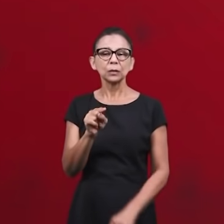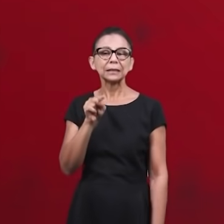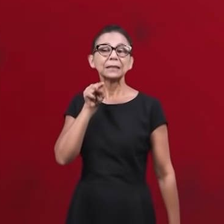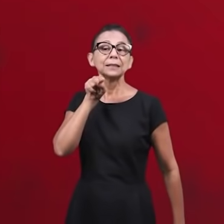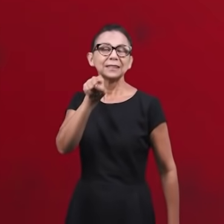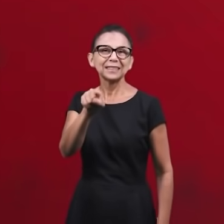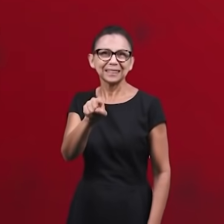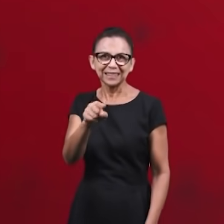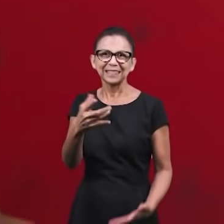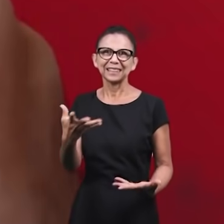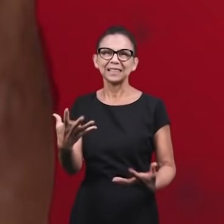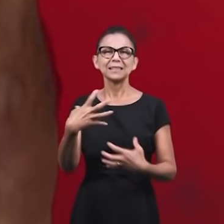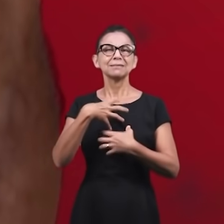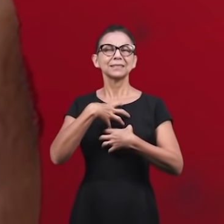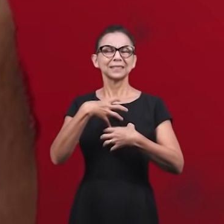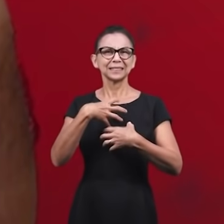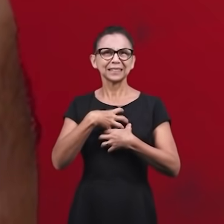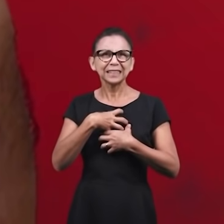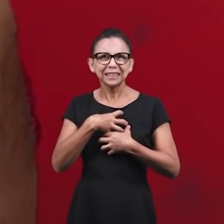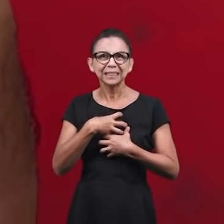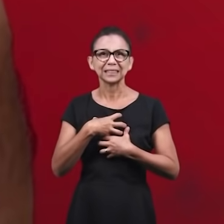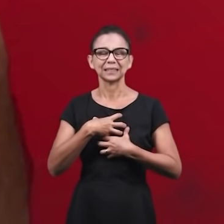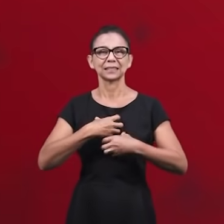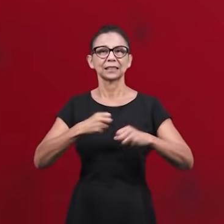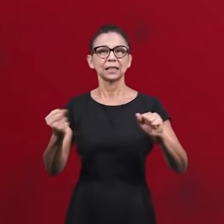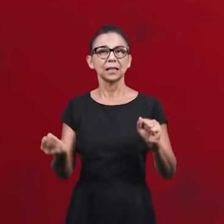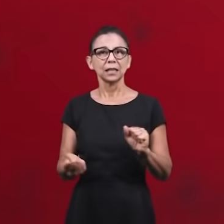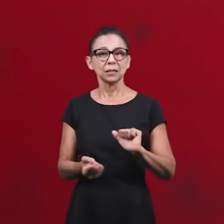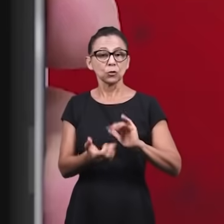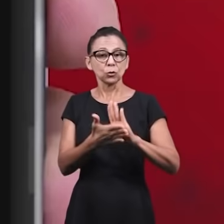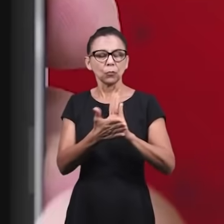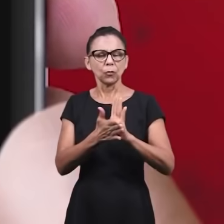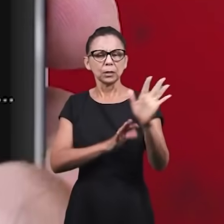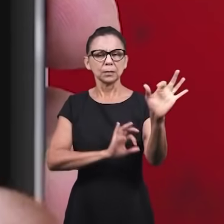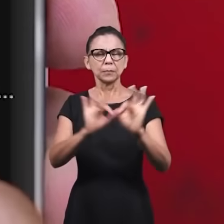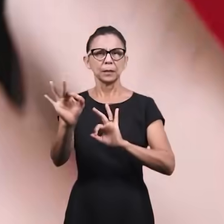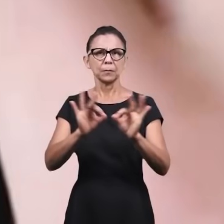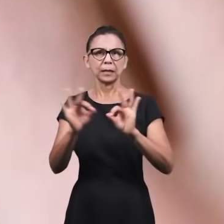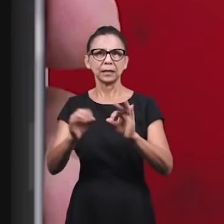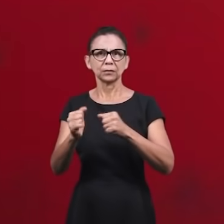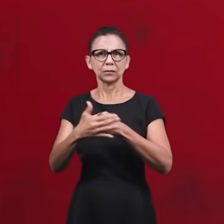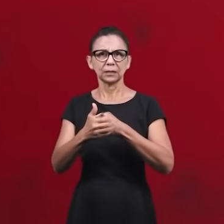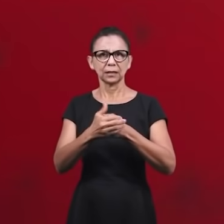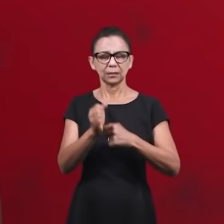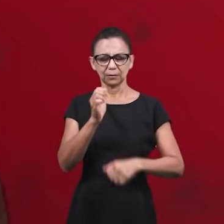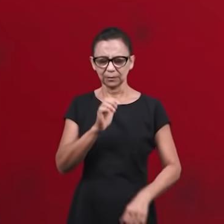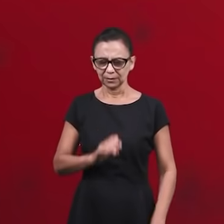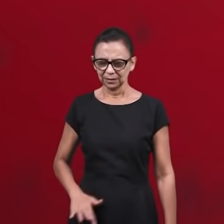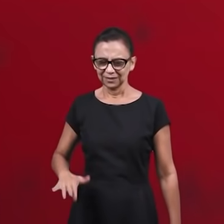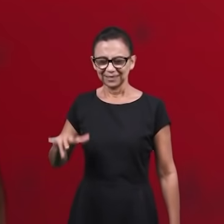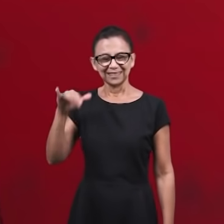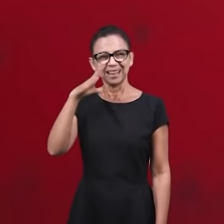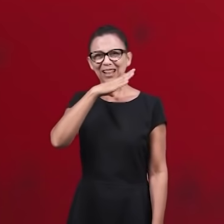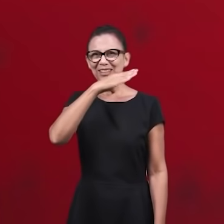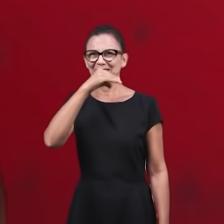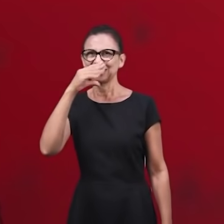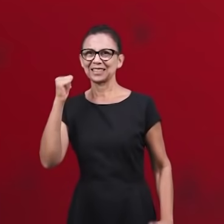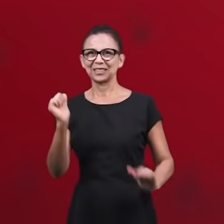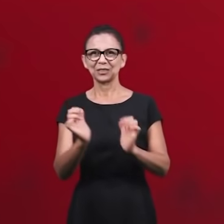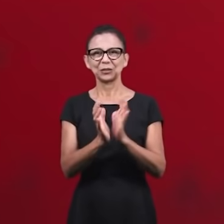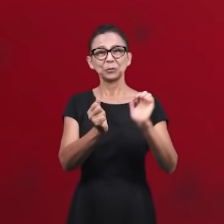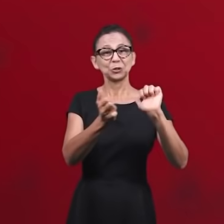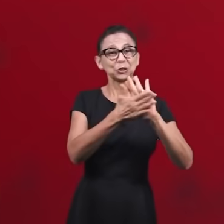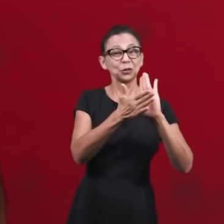sua faixa favorita e seja edificado. Esses álbuns foram preparados com muito carinho para crianças,